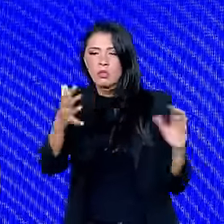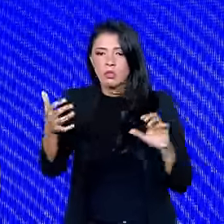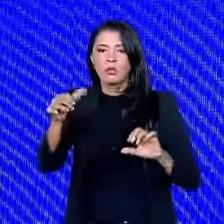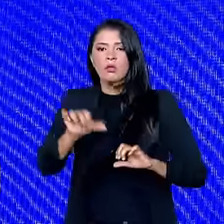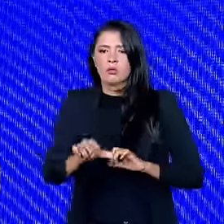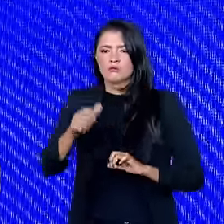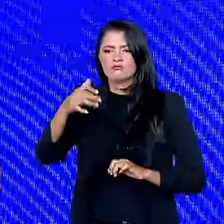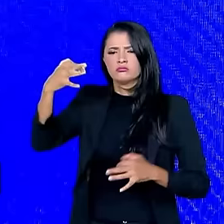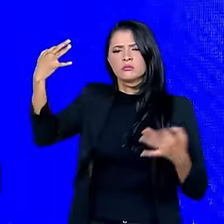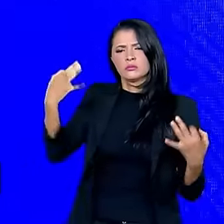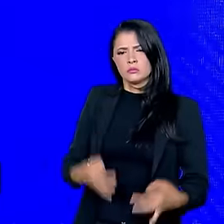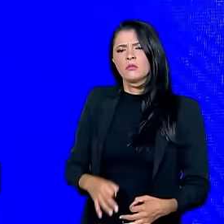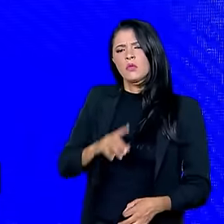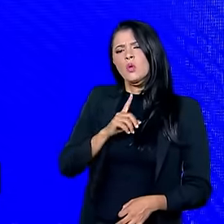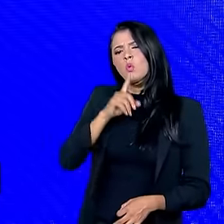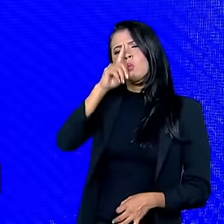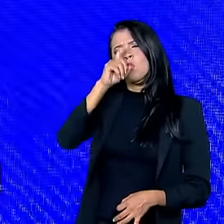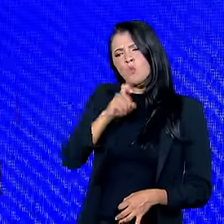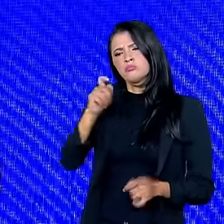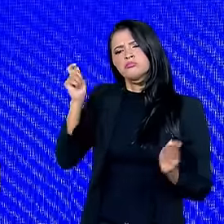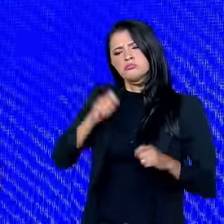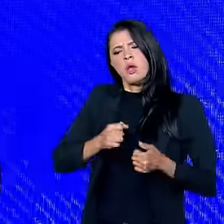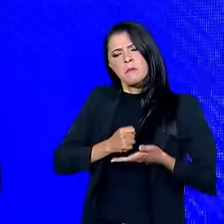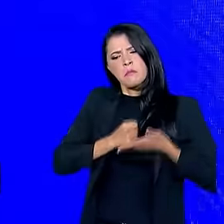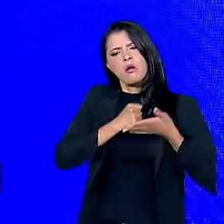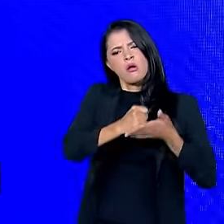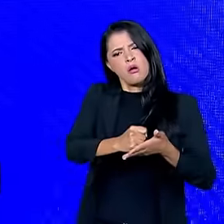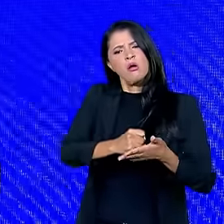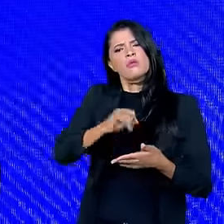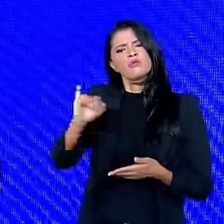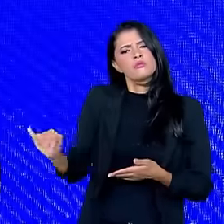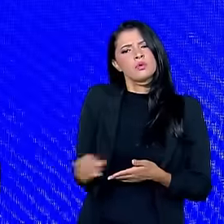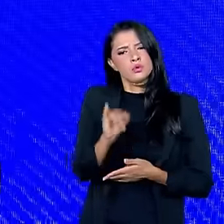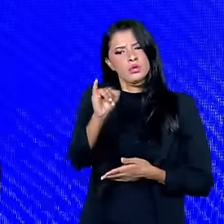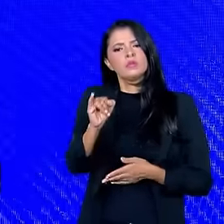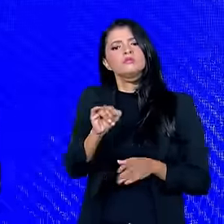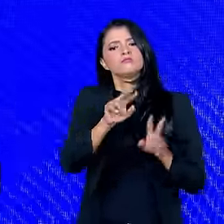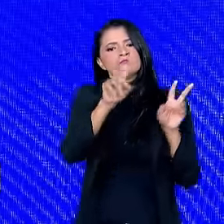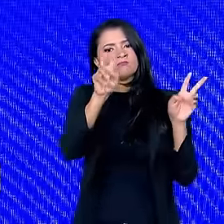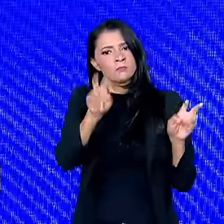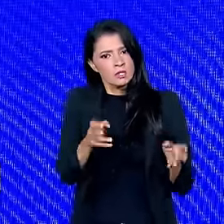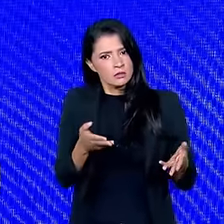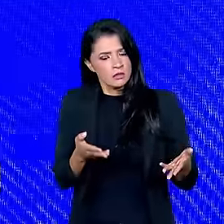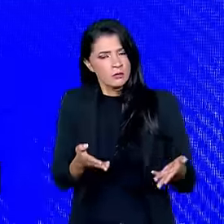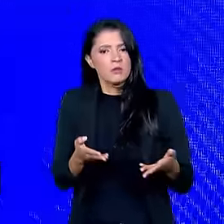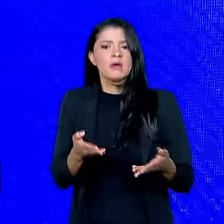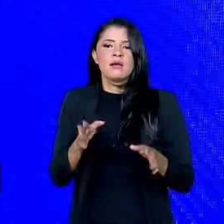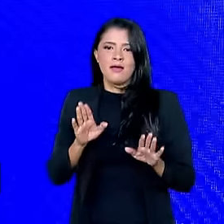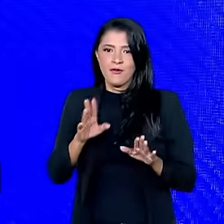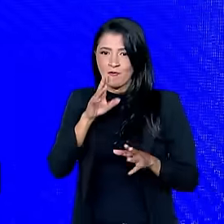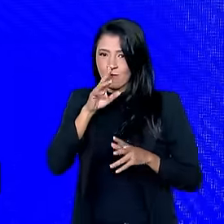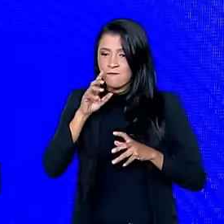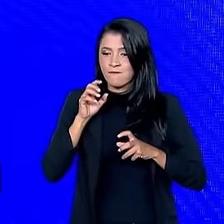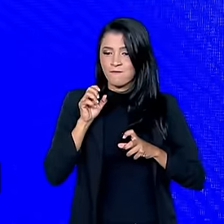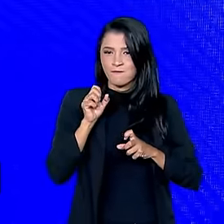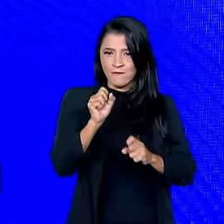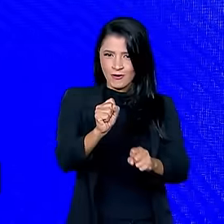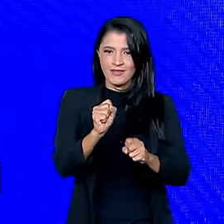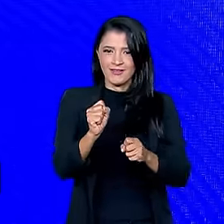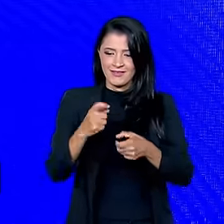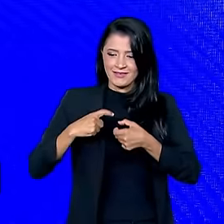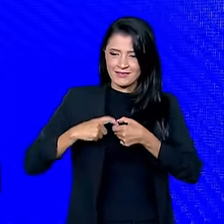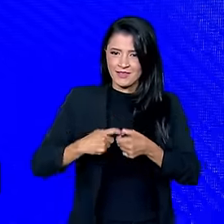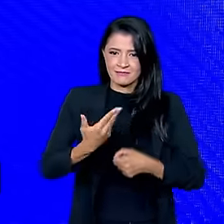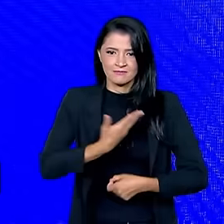que o Catar também poderá ser um aliado importante nessa agenda. Mais do que fortalecer os laços